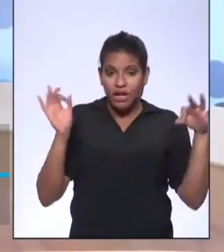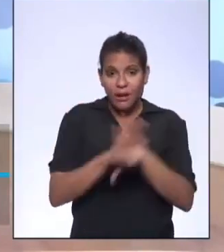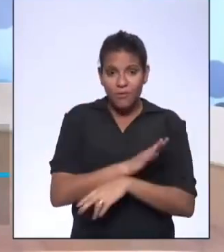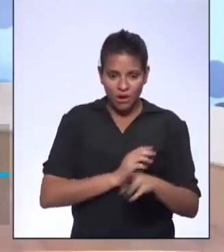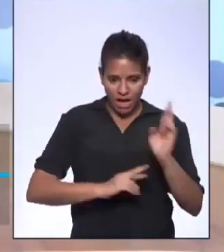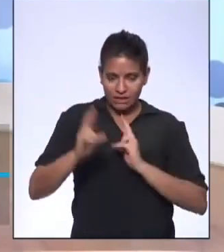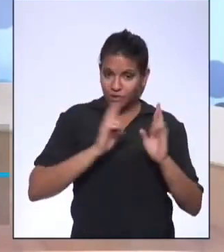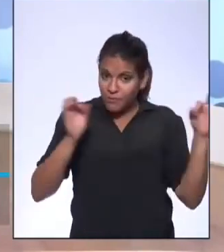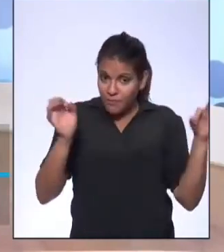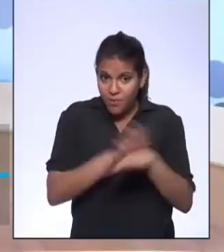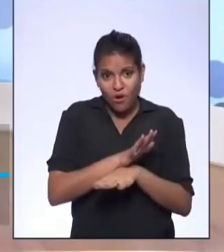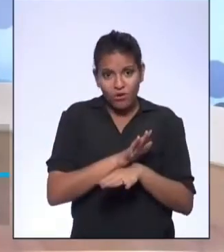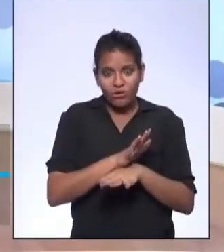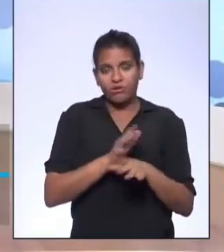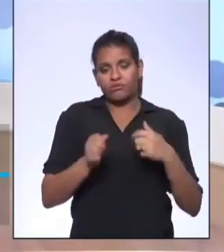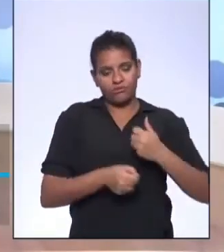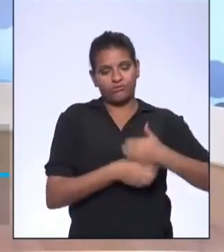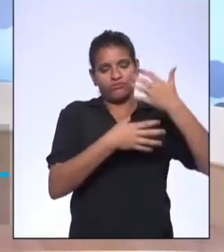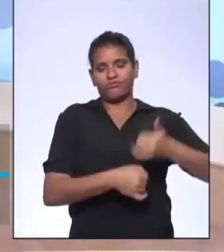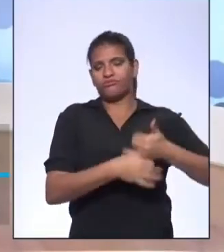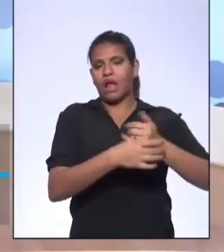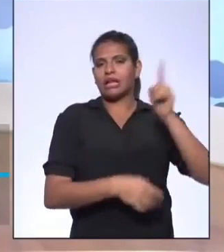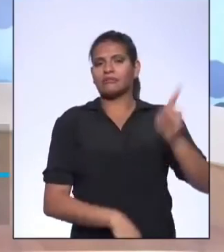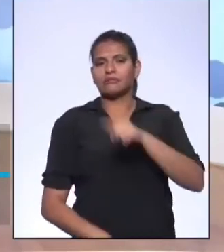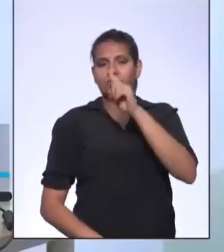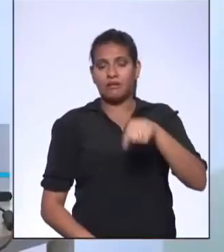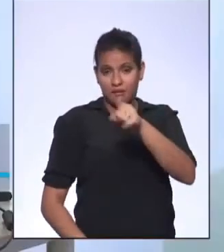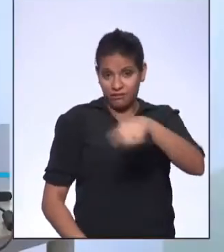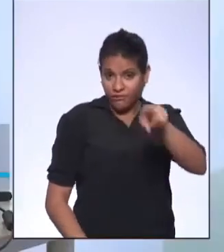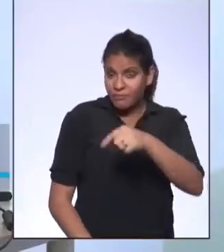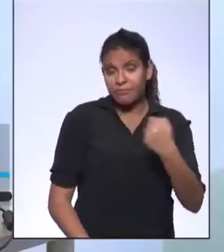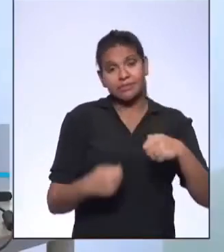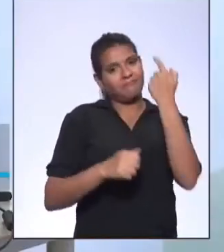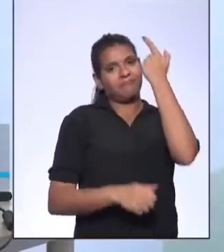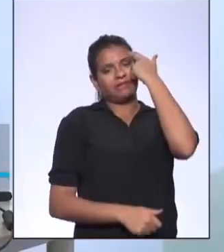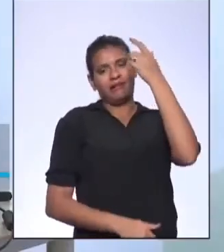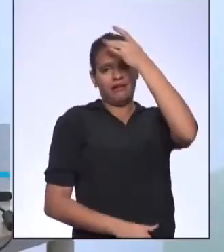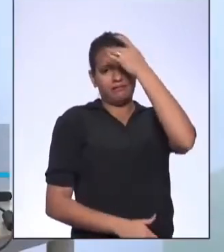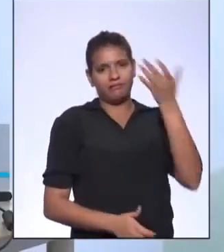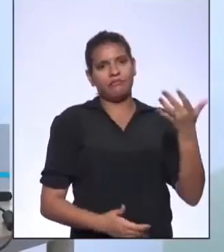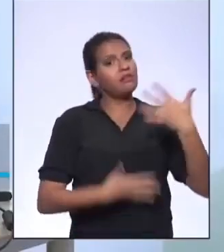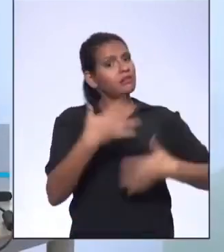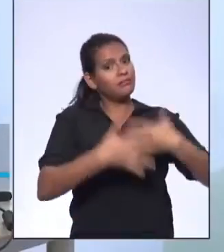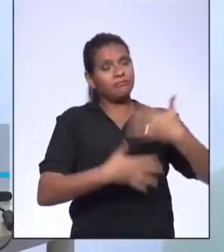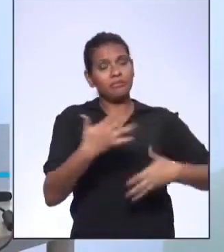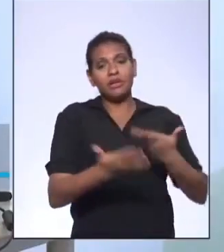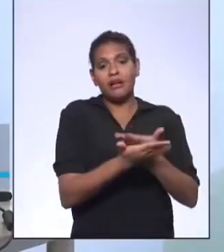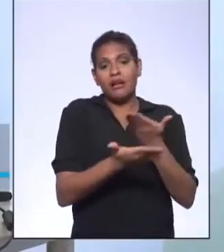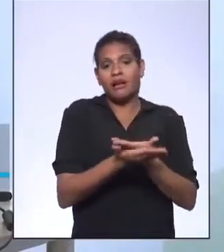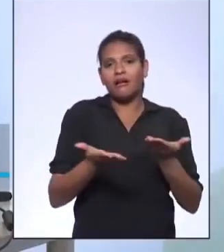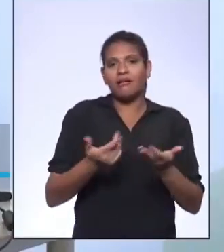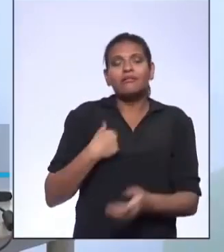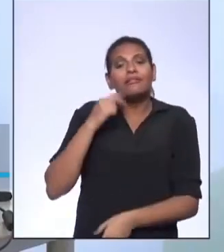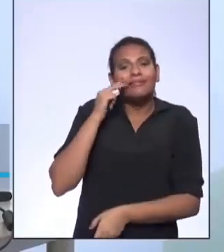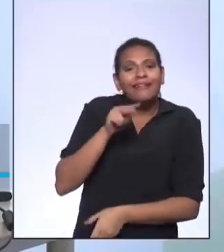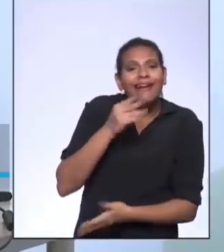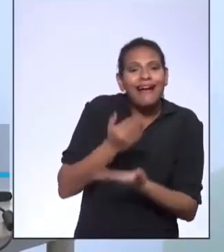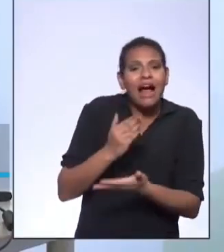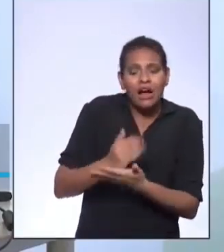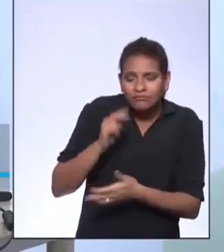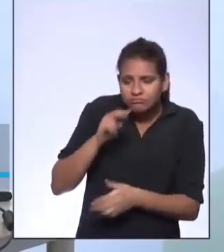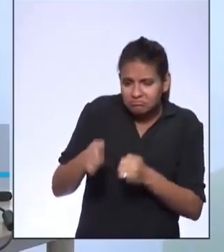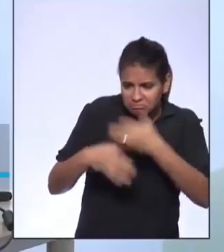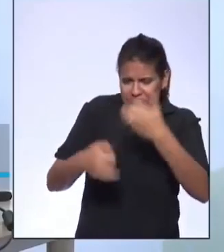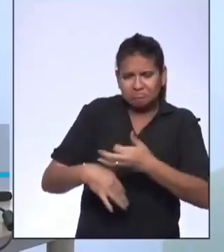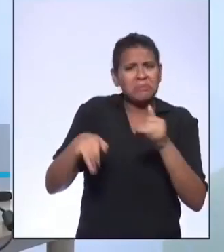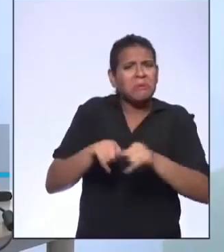chat, né? Para vocês ficarem aí no cantinho da disciplina, pensando nas ações de vocês. Porque vocês estão atrapalhando o pessoal aqui que está tentando estudar e está